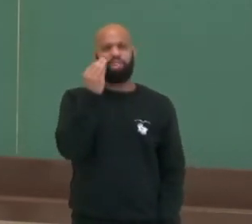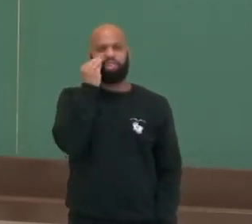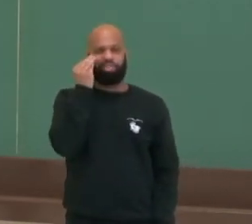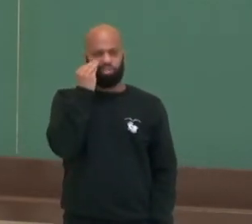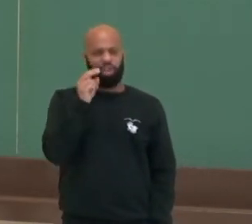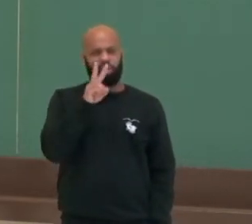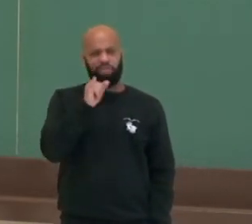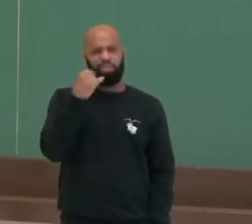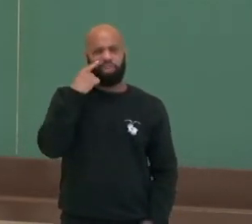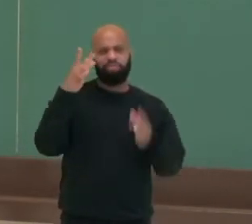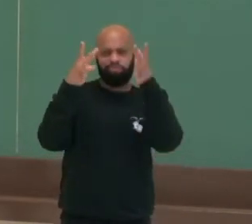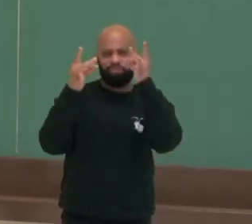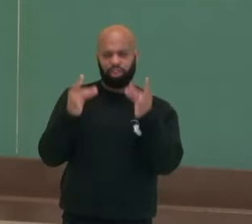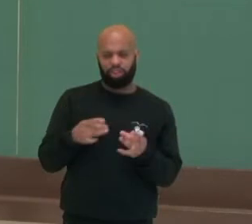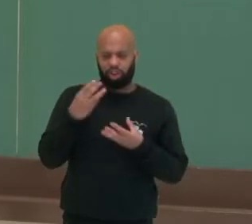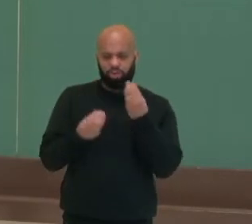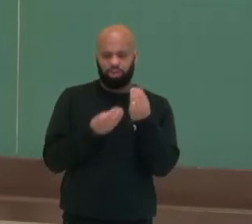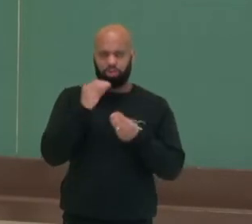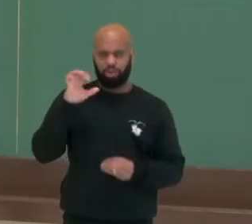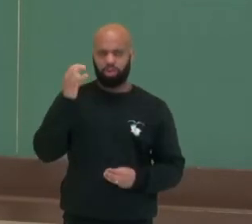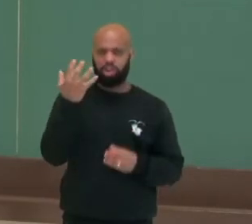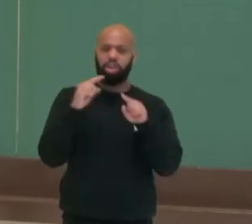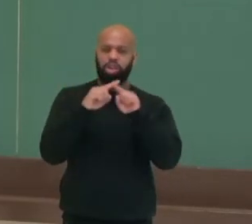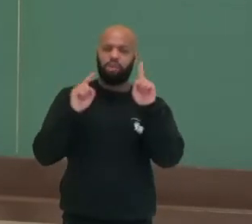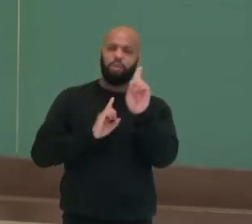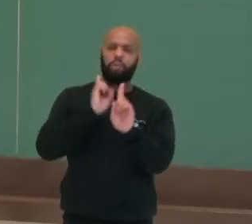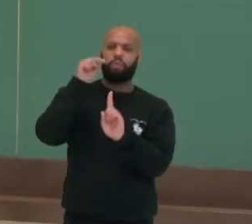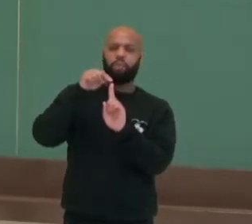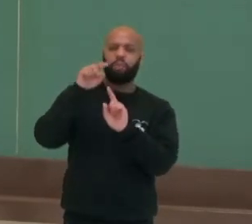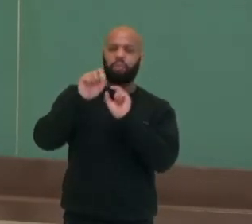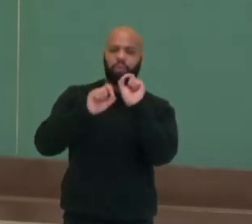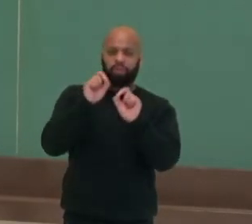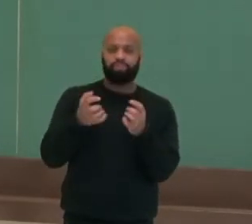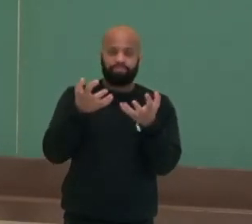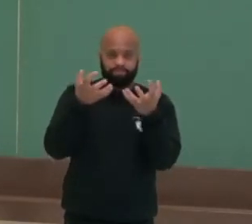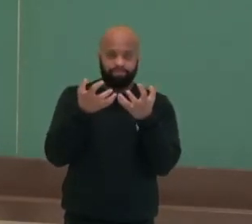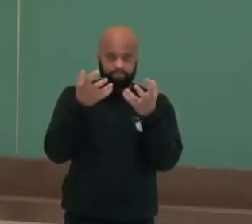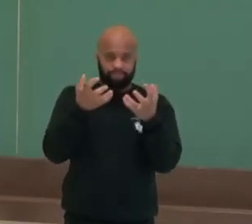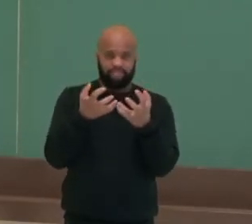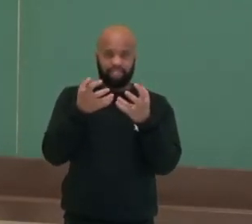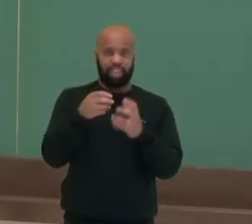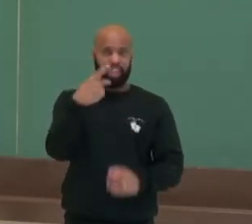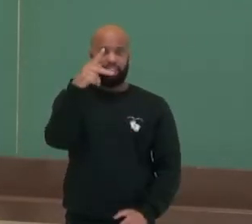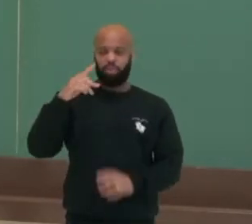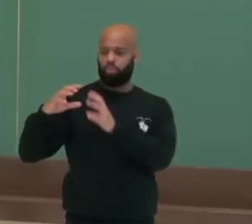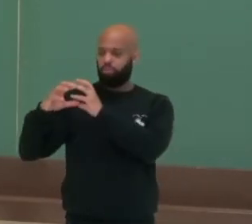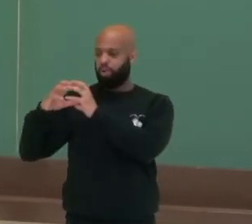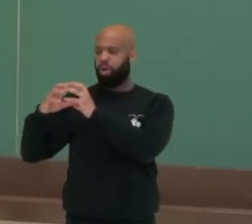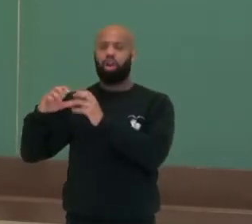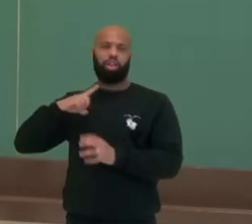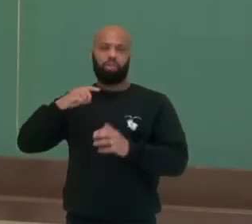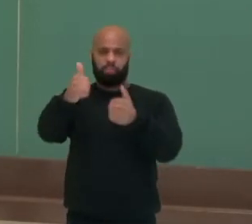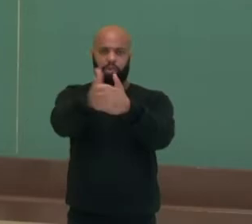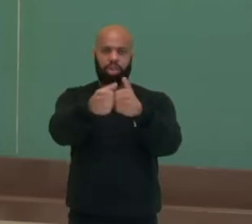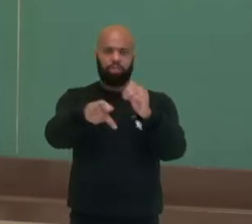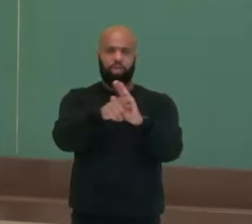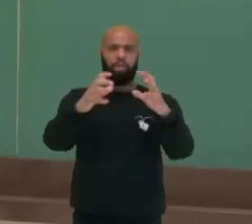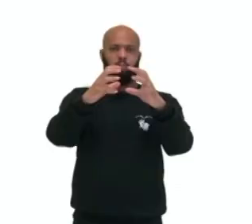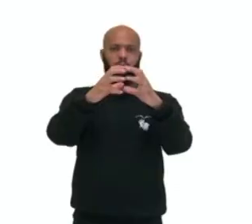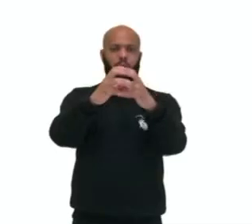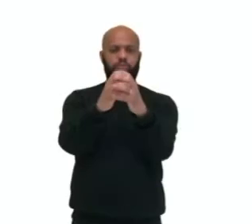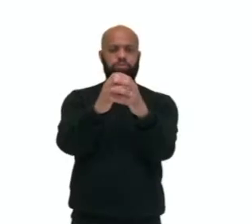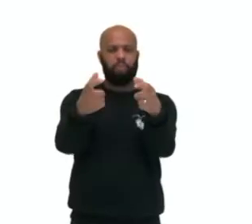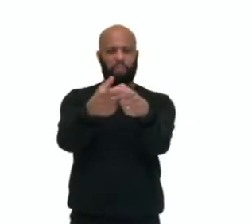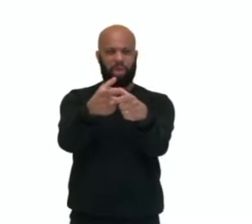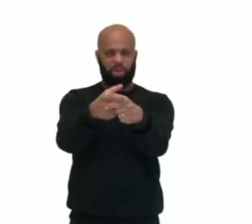acontece o jogo, mas o objetivo é aproximar a sua bocha do bolinho, ok?